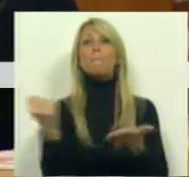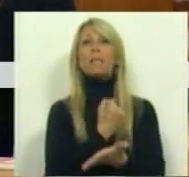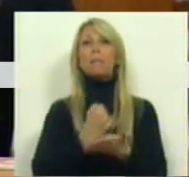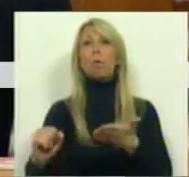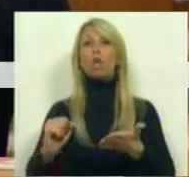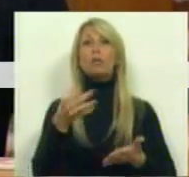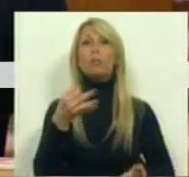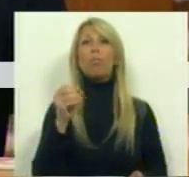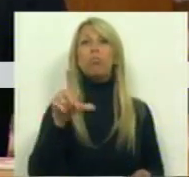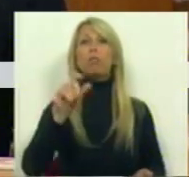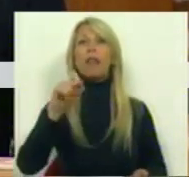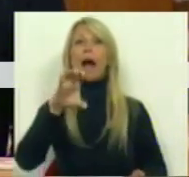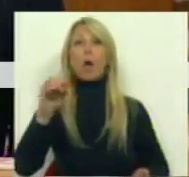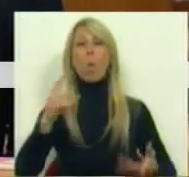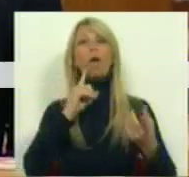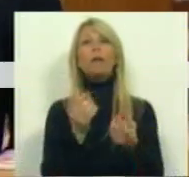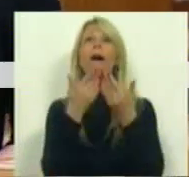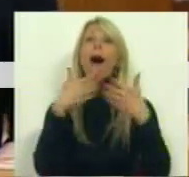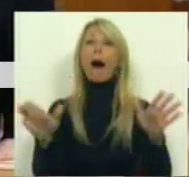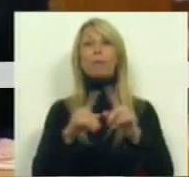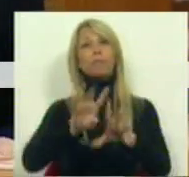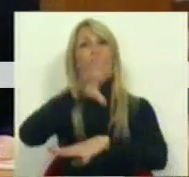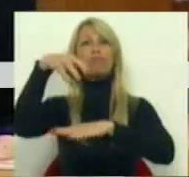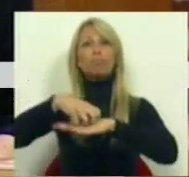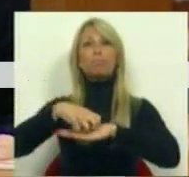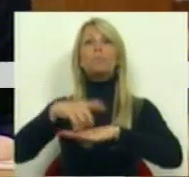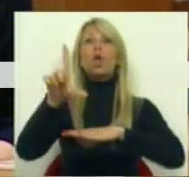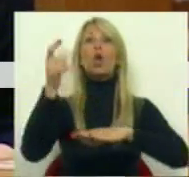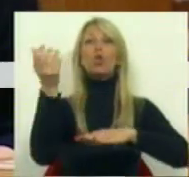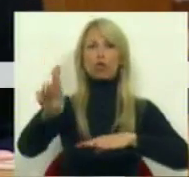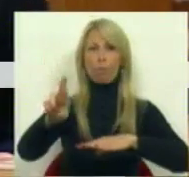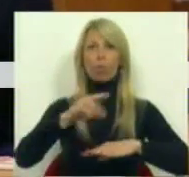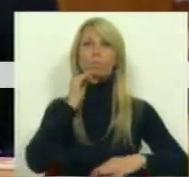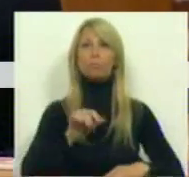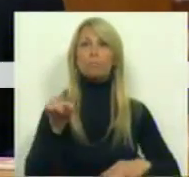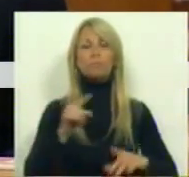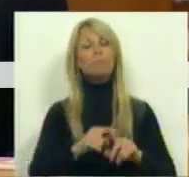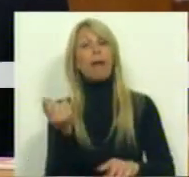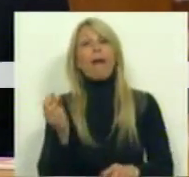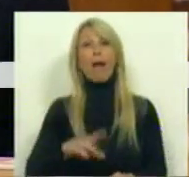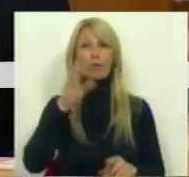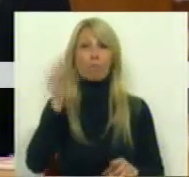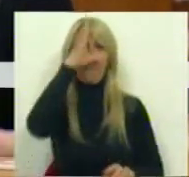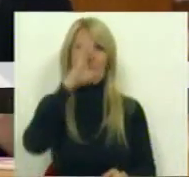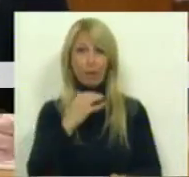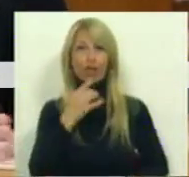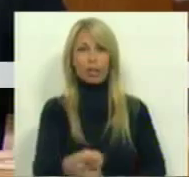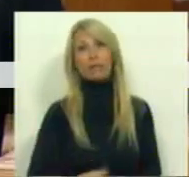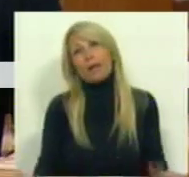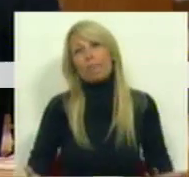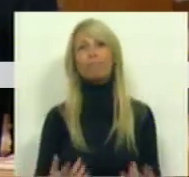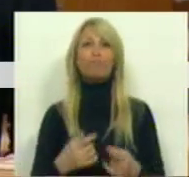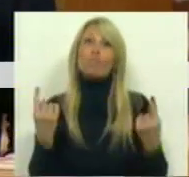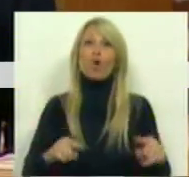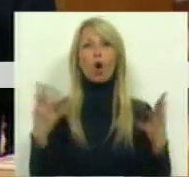uma sucursal no Luxemburgo. Mas, por vezes, como dizia um antigo primeiro-ministro, é só fazer as contas.